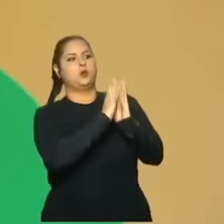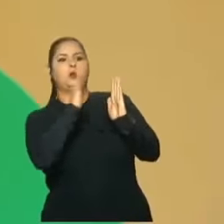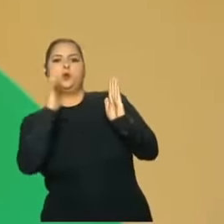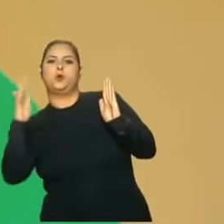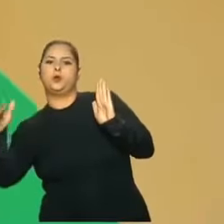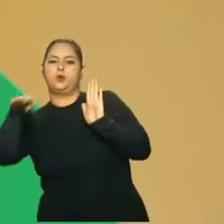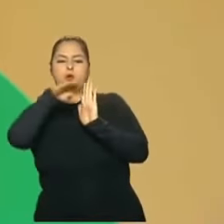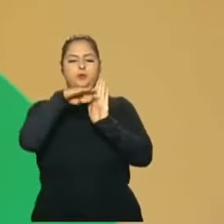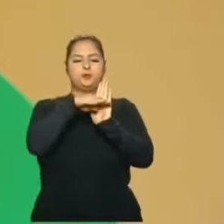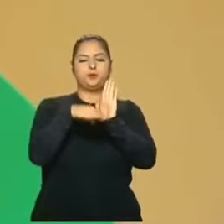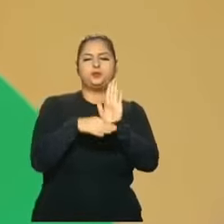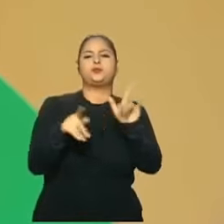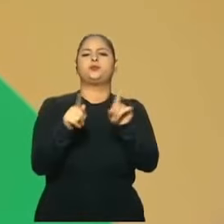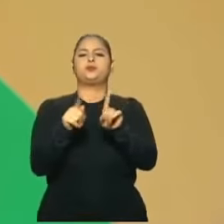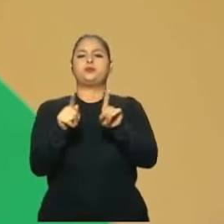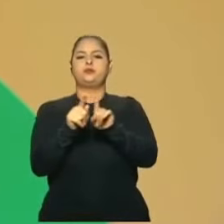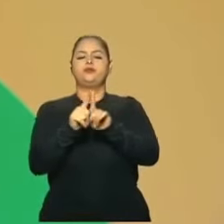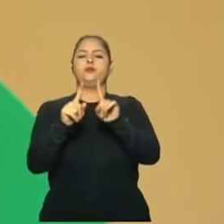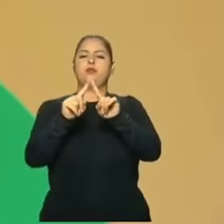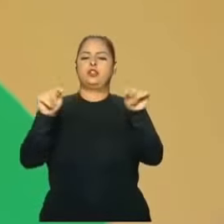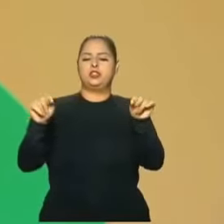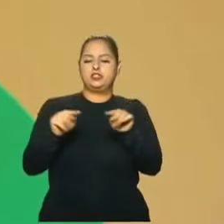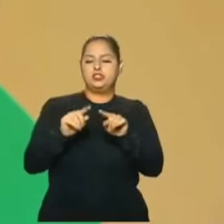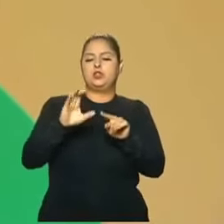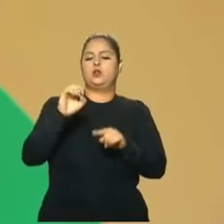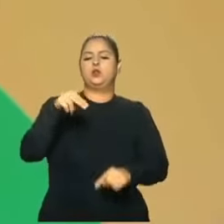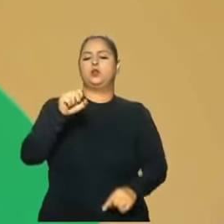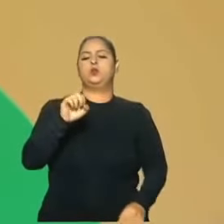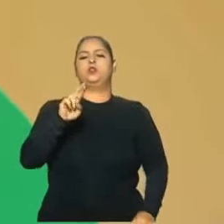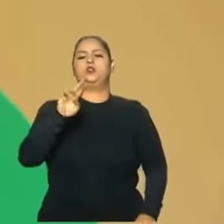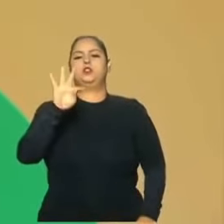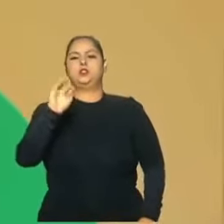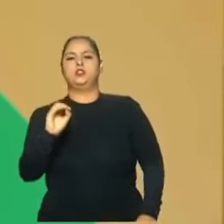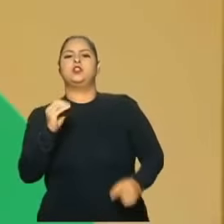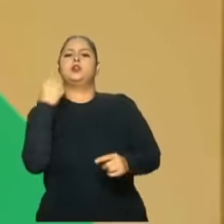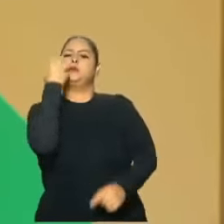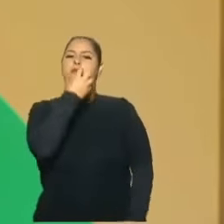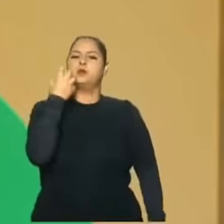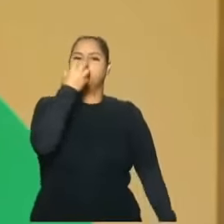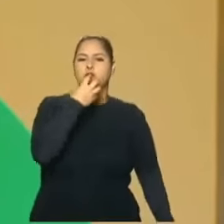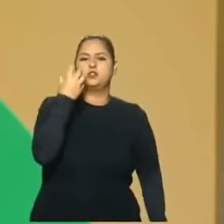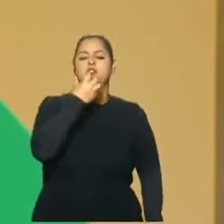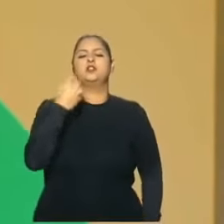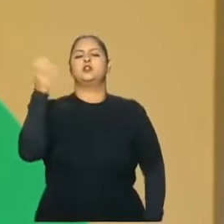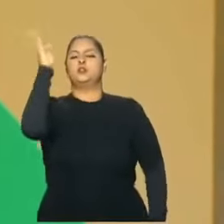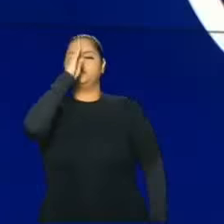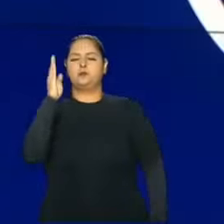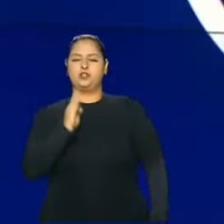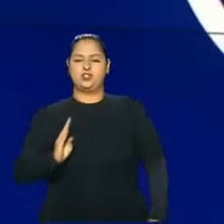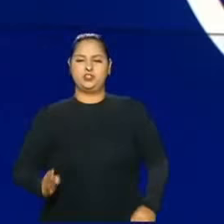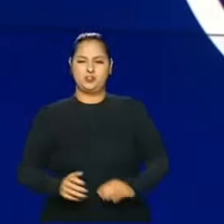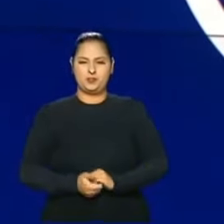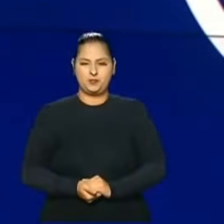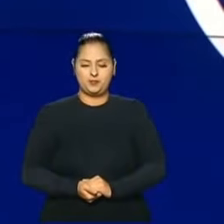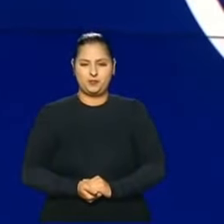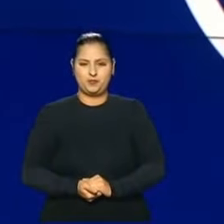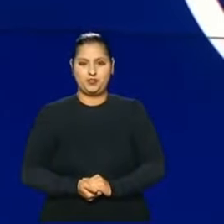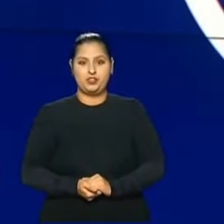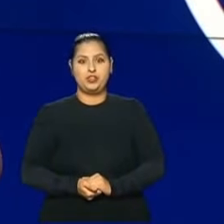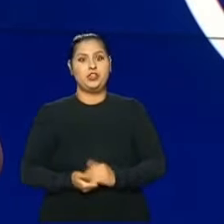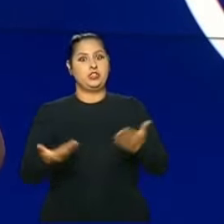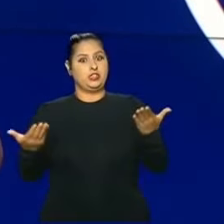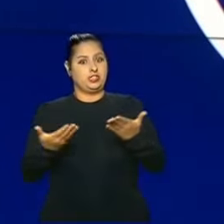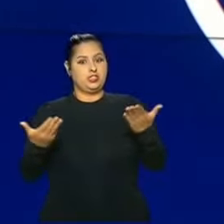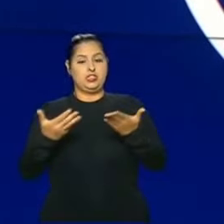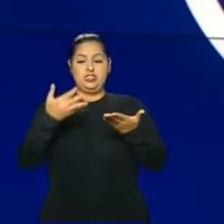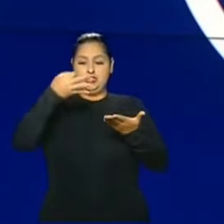de séries como Sala de Concerto e Música e Músicos do Brasil. É isso, é a temporada atual do